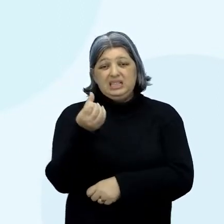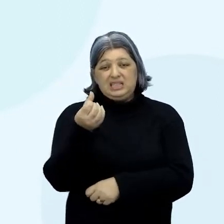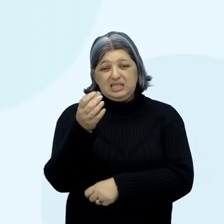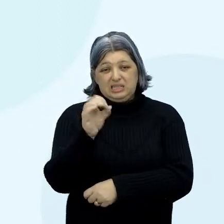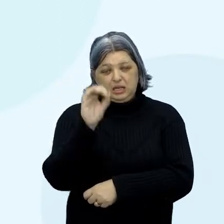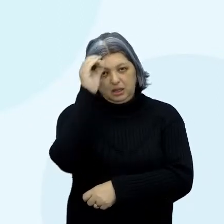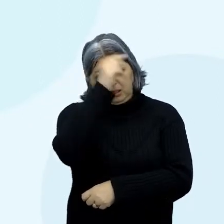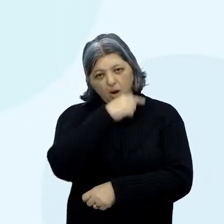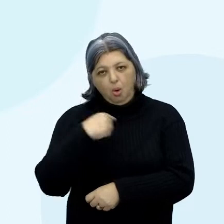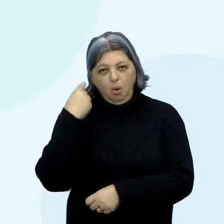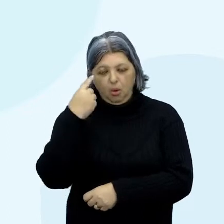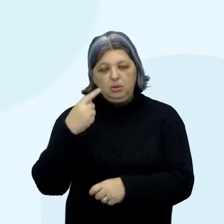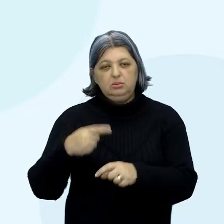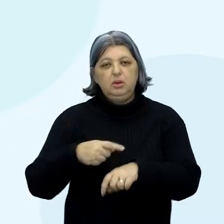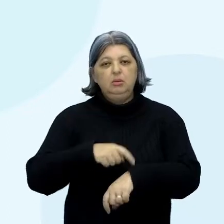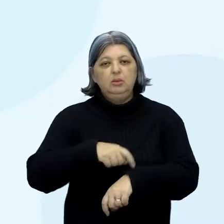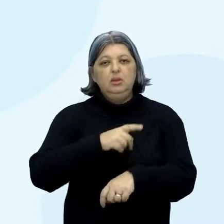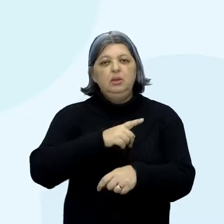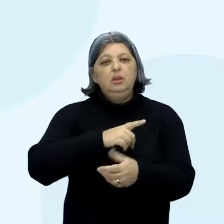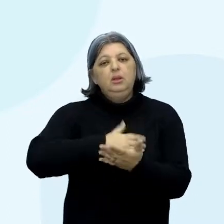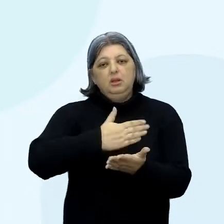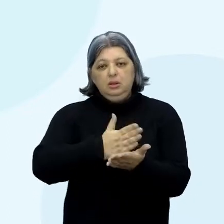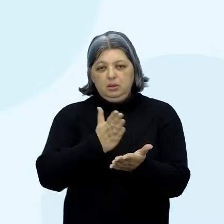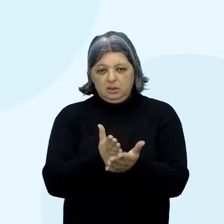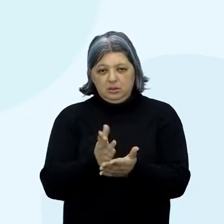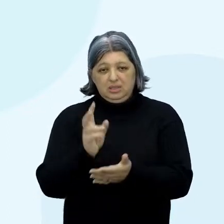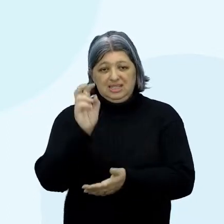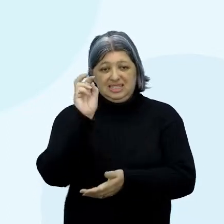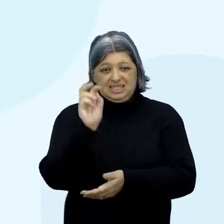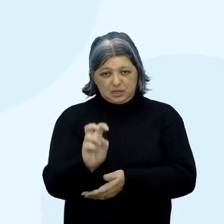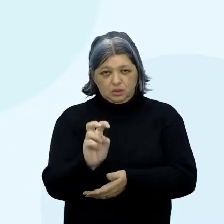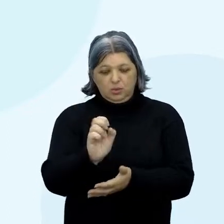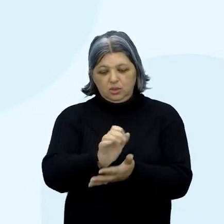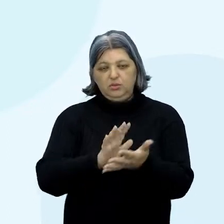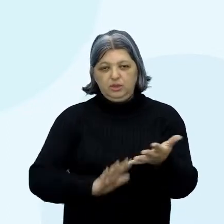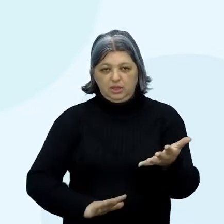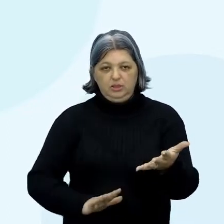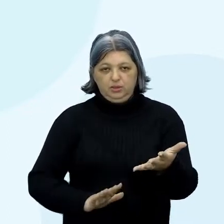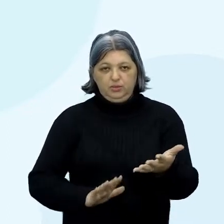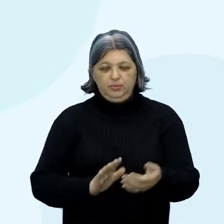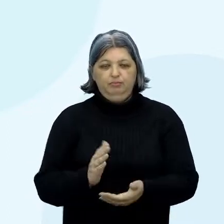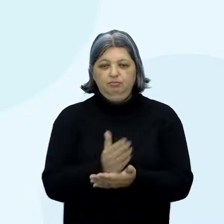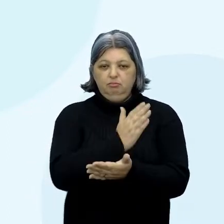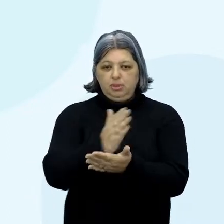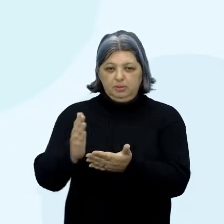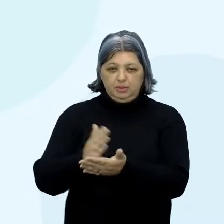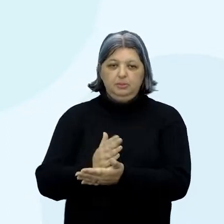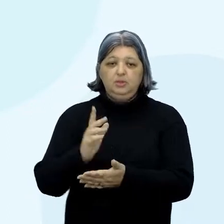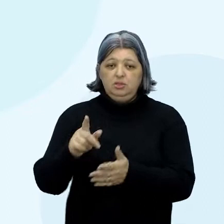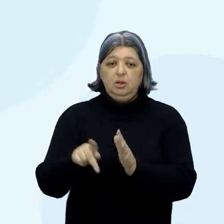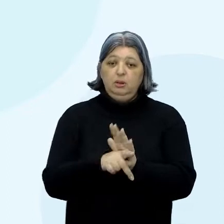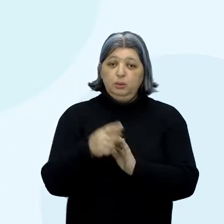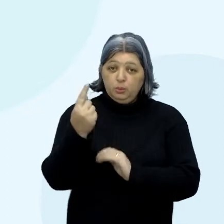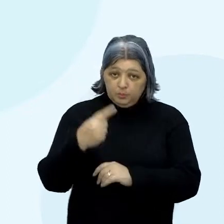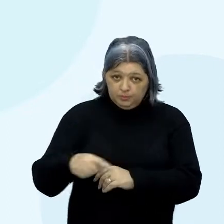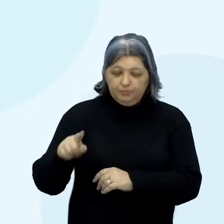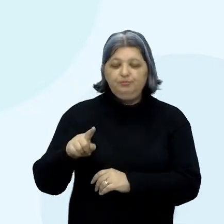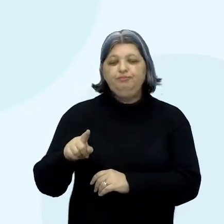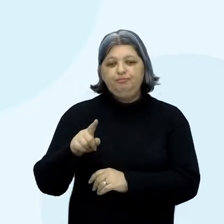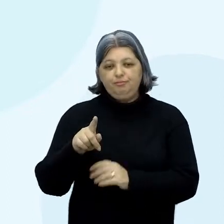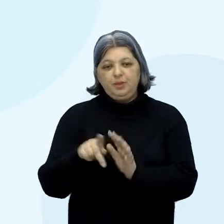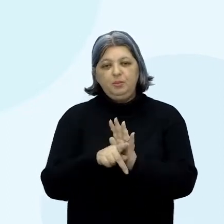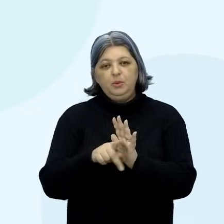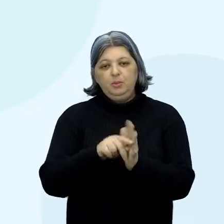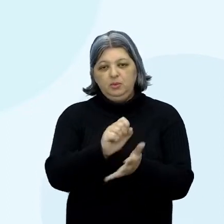todo. Ele está dividido em 5 atividades. E nós já estamos aqui, olha que bacana, na atividade 5, que percurso